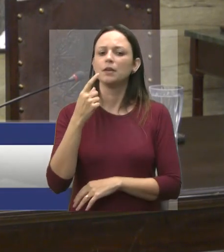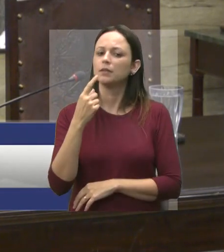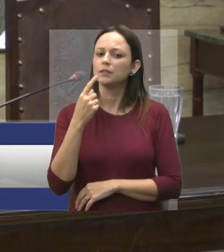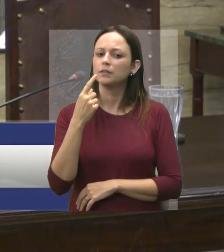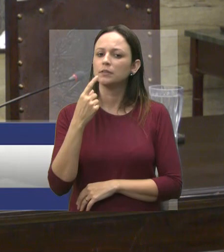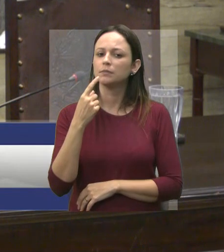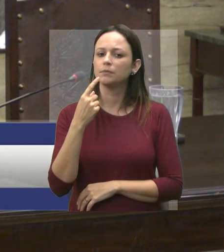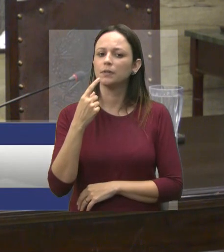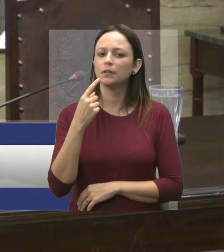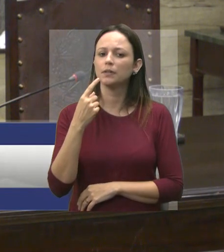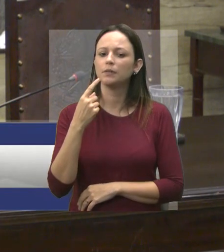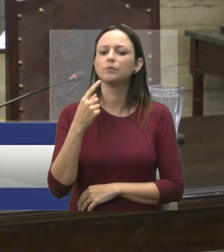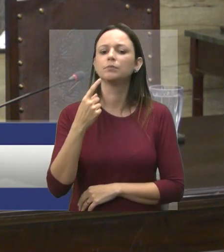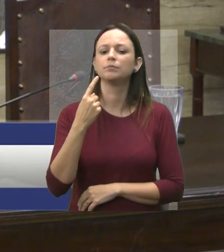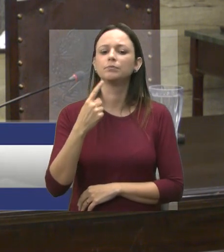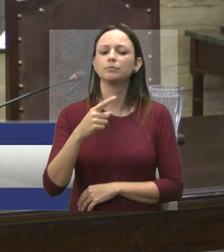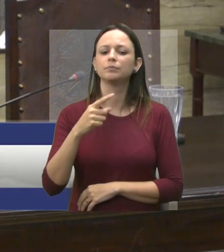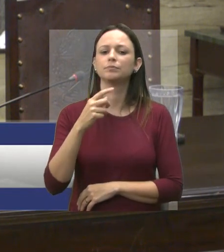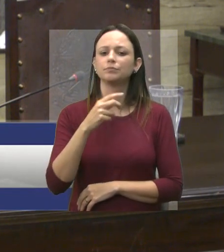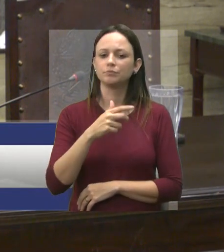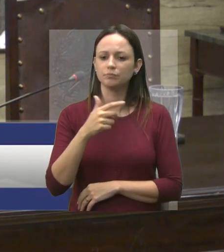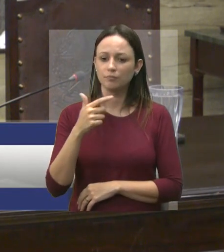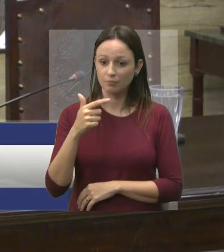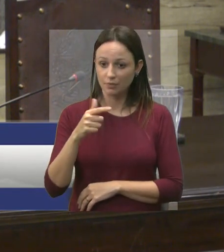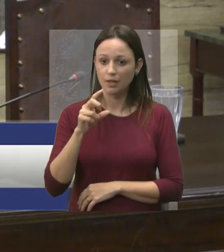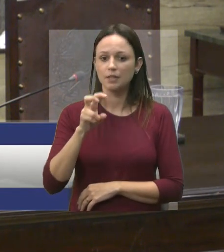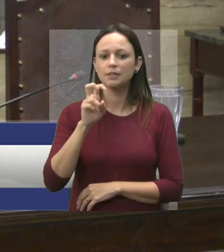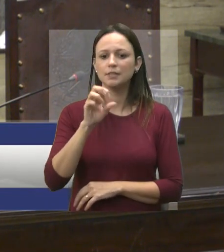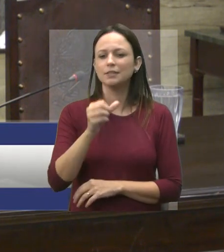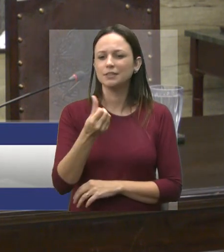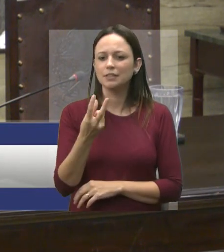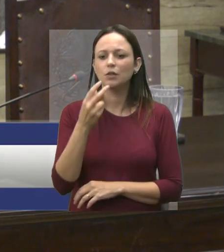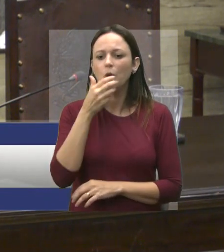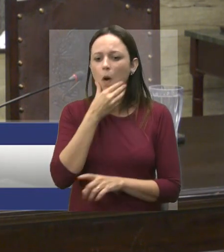para 62 anos homem e 57 mulher,